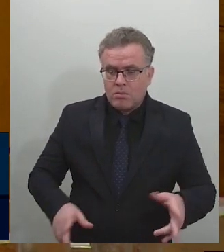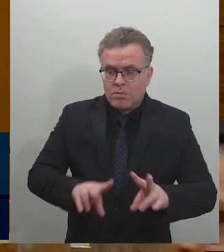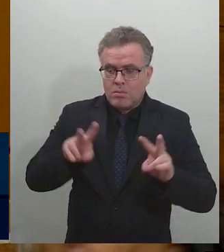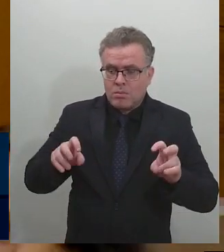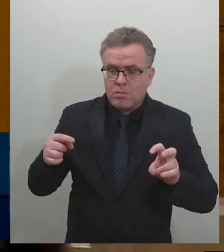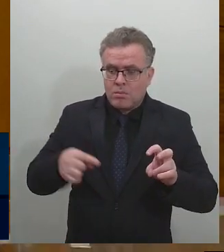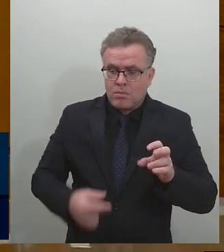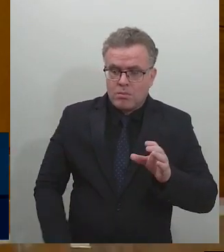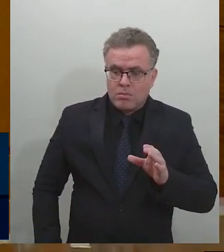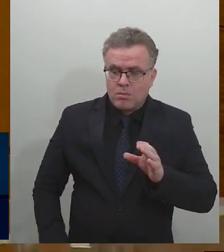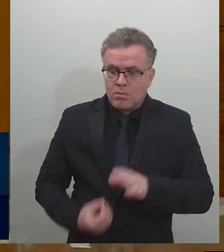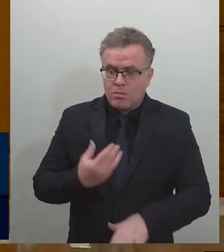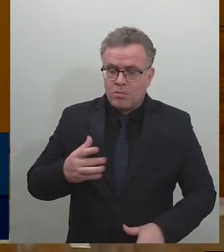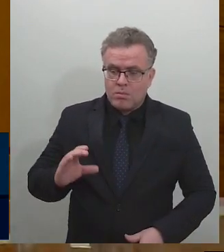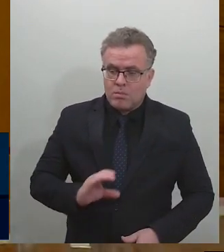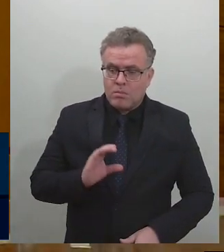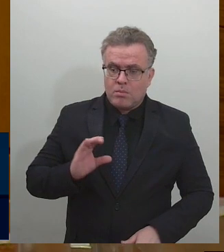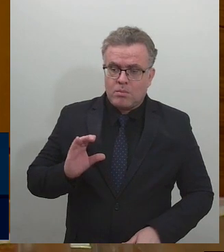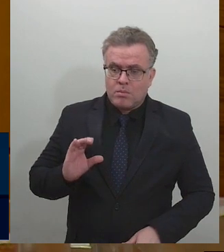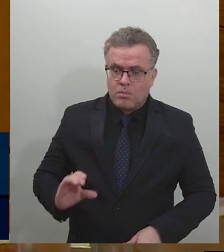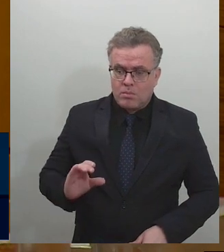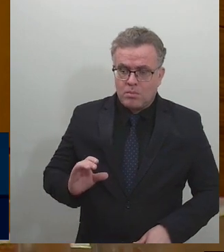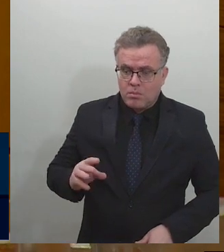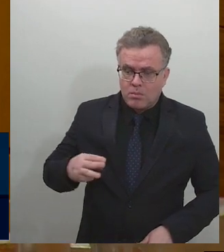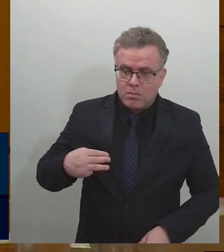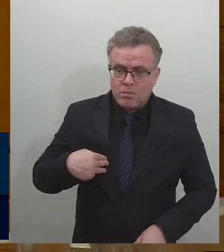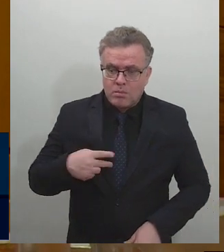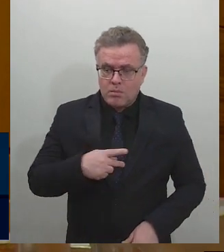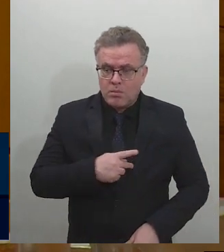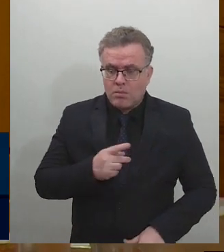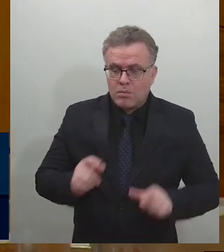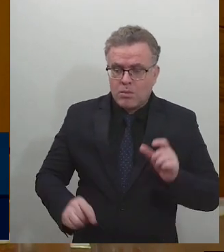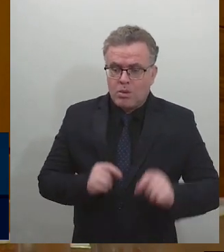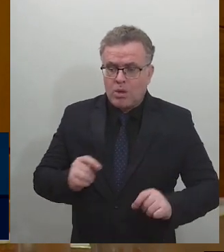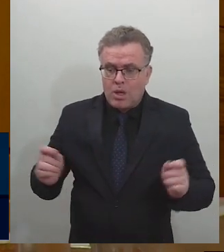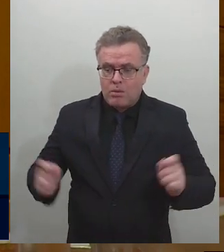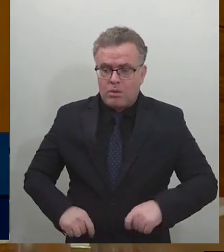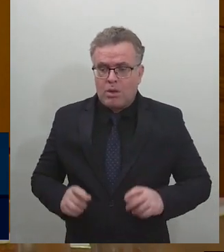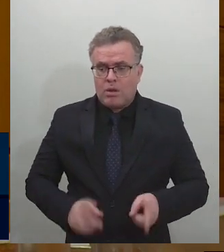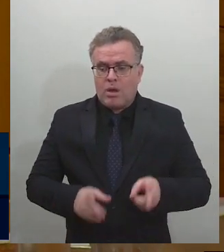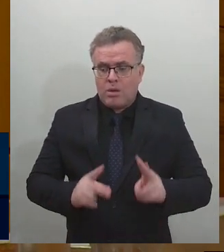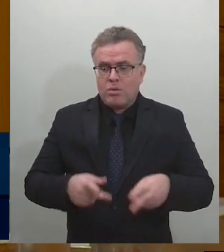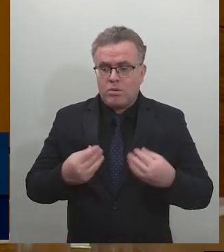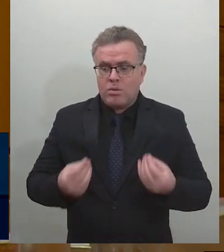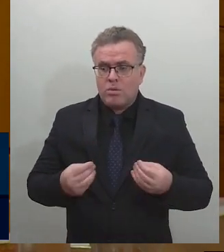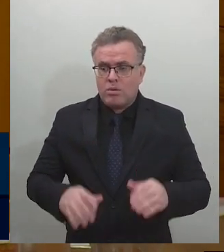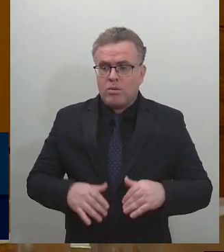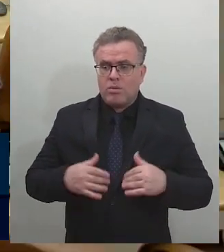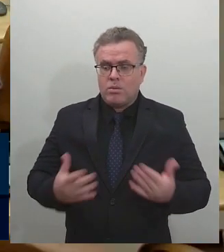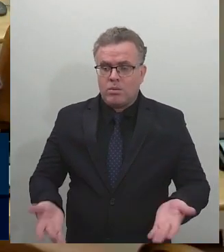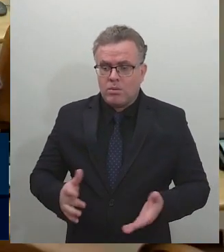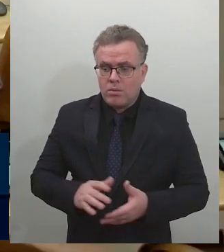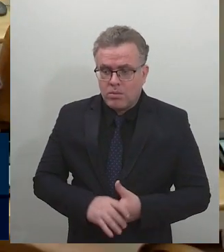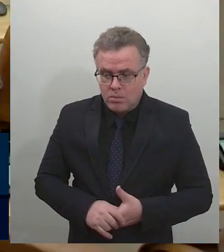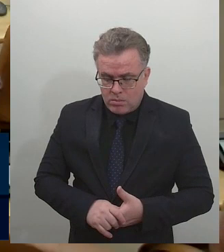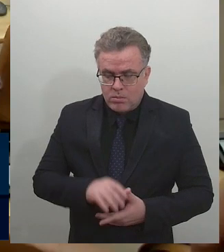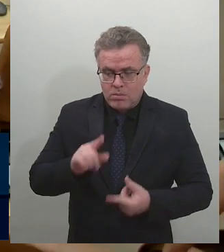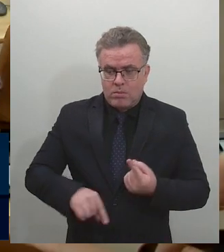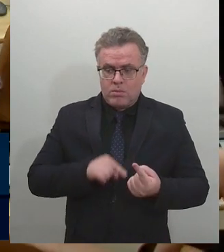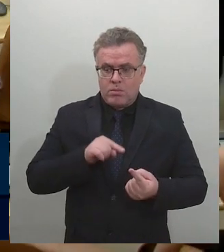comissão no Ministério Público do Estado de Sergipe. Afinal de contas, só para finalizar, presidente, um minuto. Mais 2 minutos,